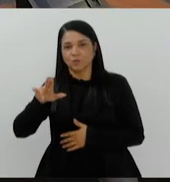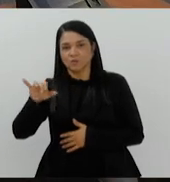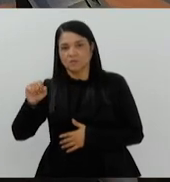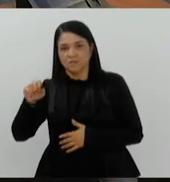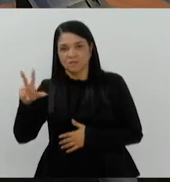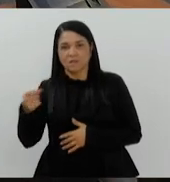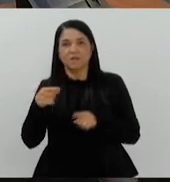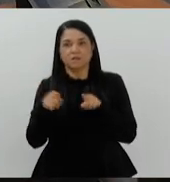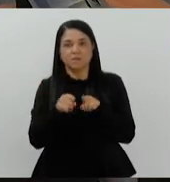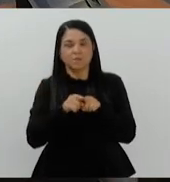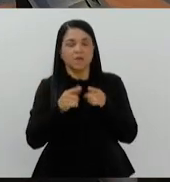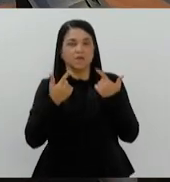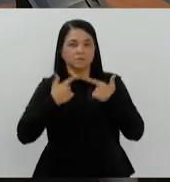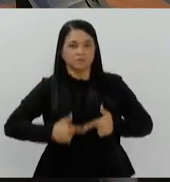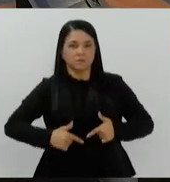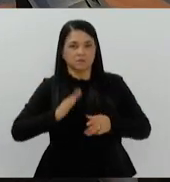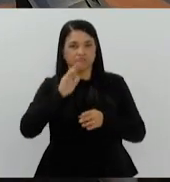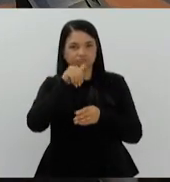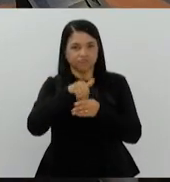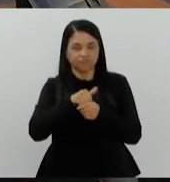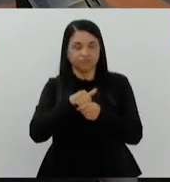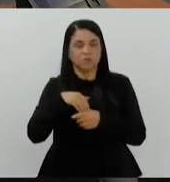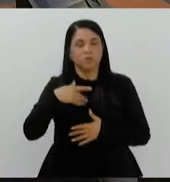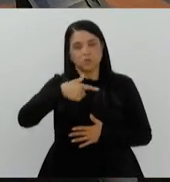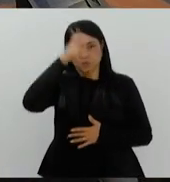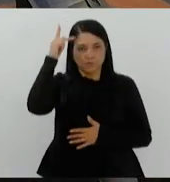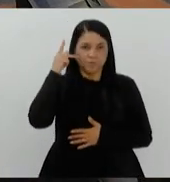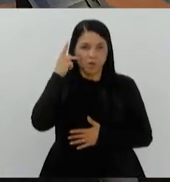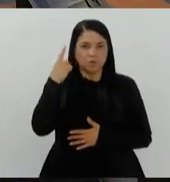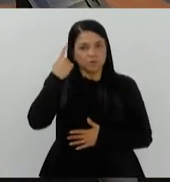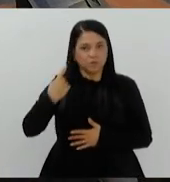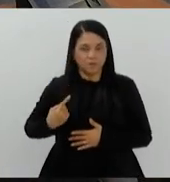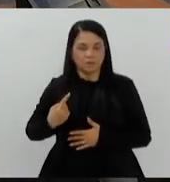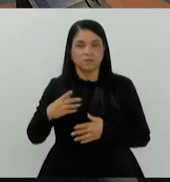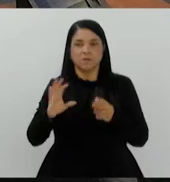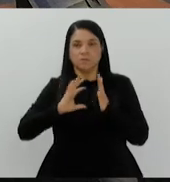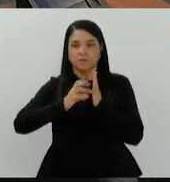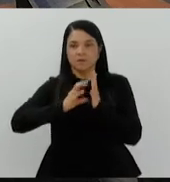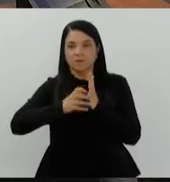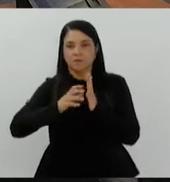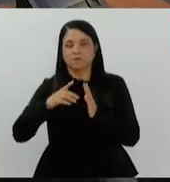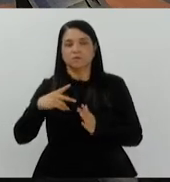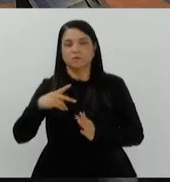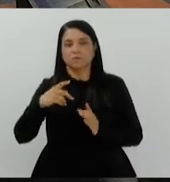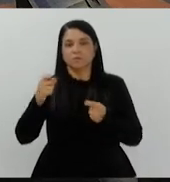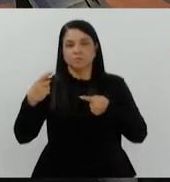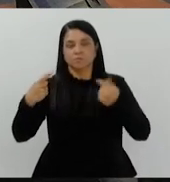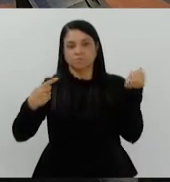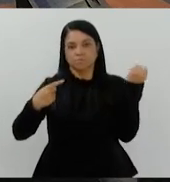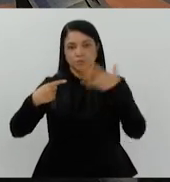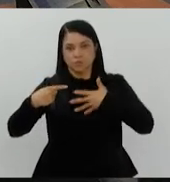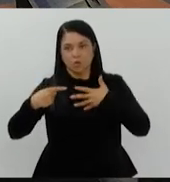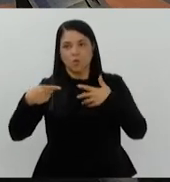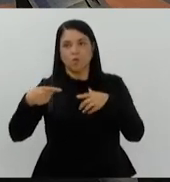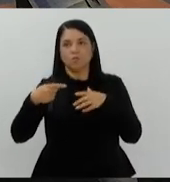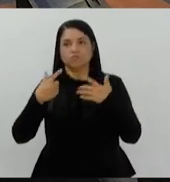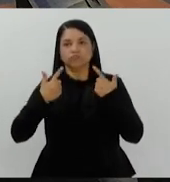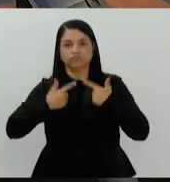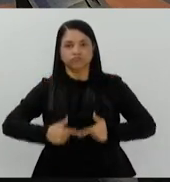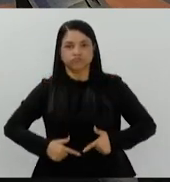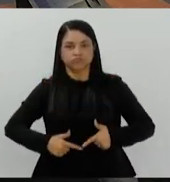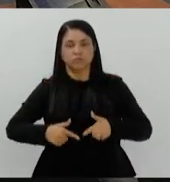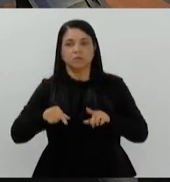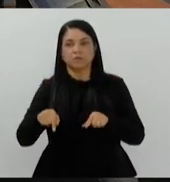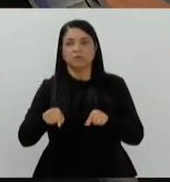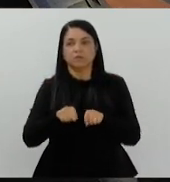abstenção do deputado Luiz Paulo, da deputada Dani, da bancada do PSOL, abstenção da bancada do PSOL, do